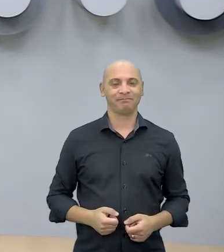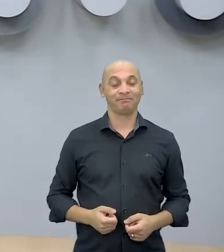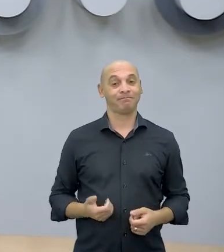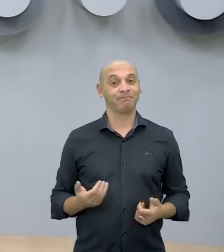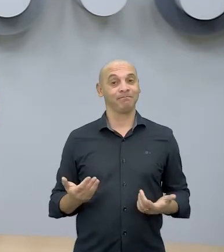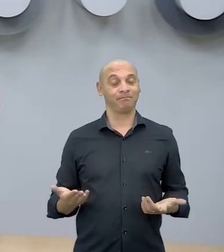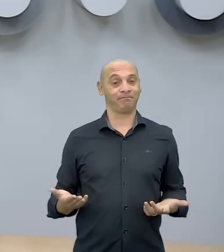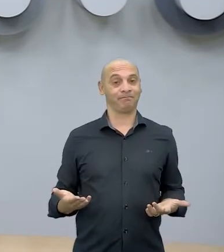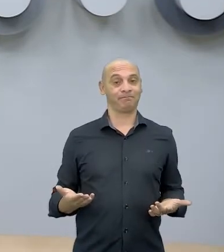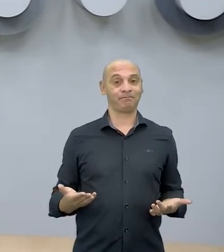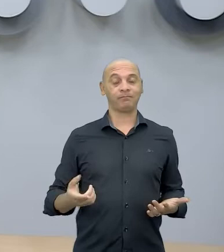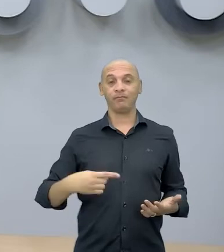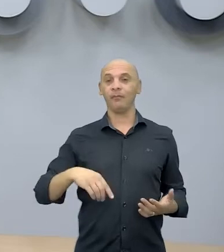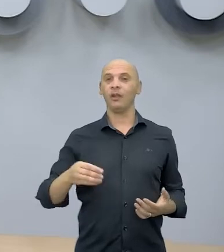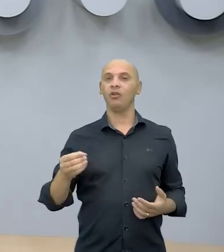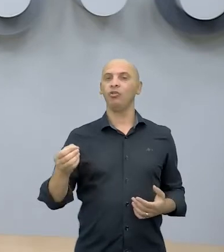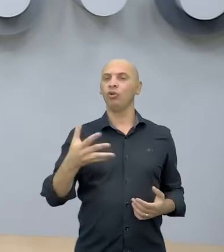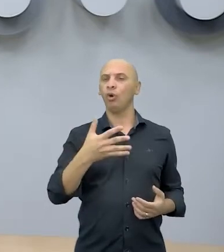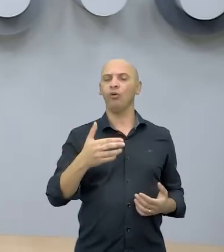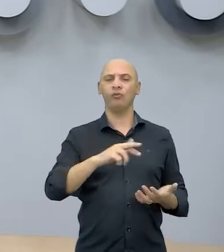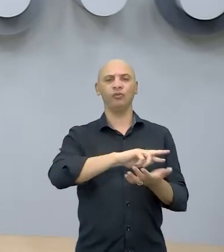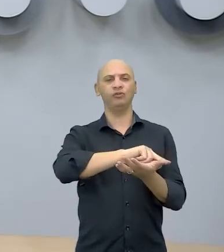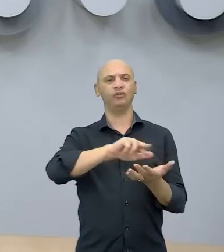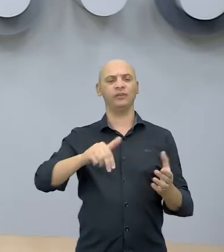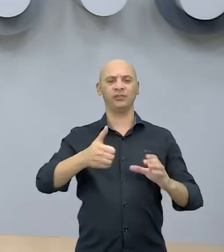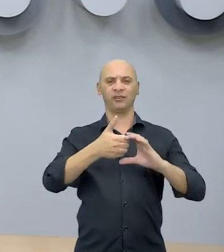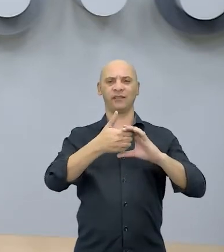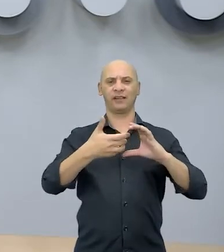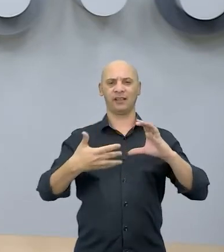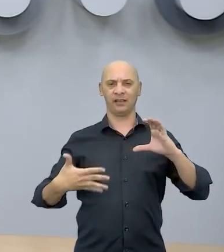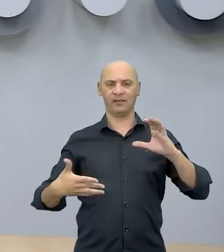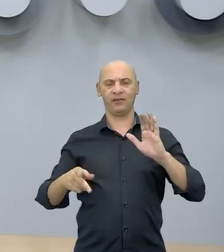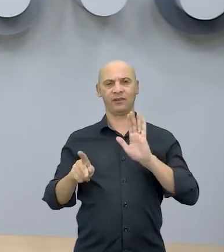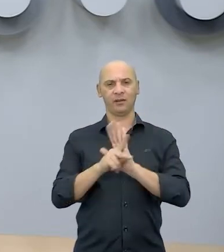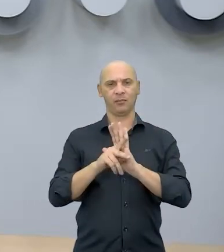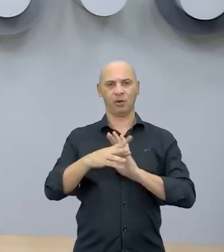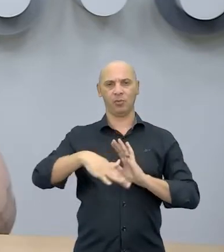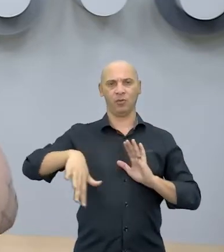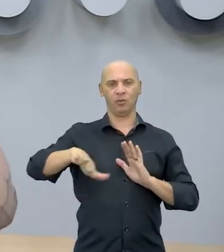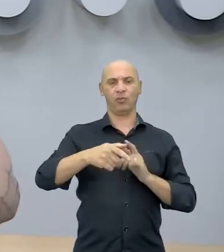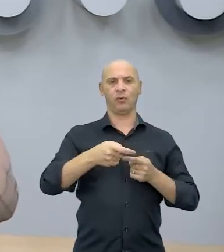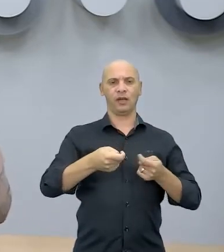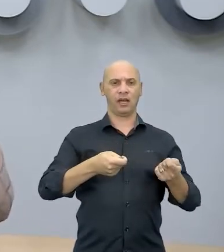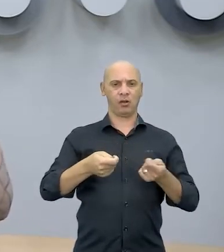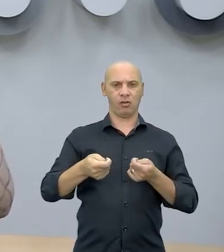Então, diante dessas novas características, né, do mercado,